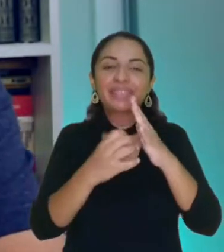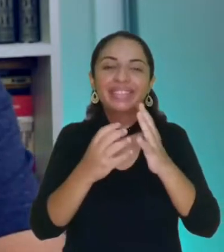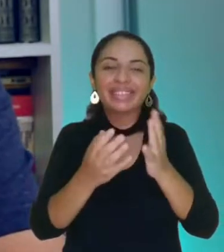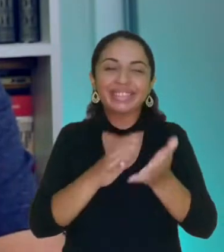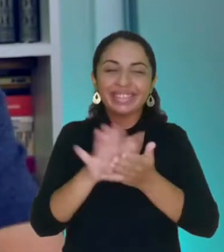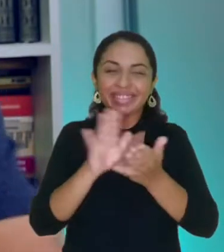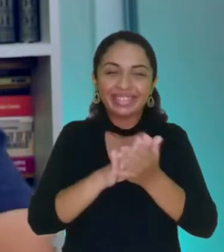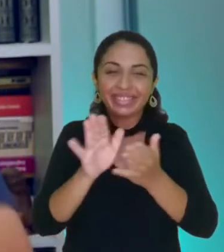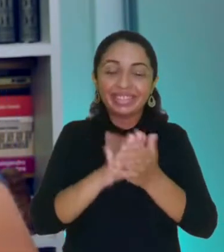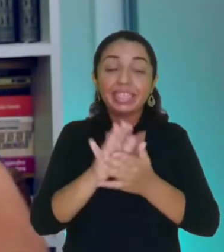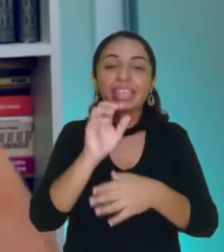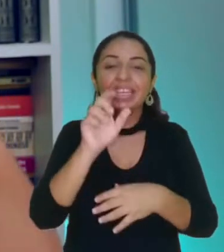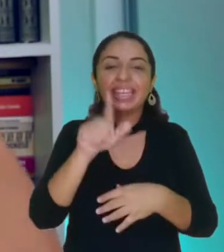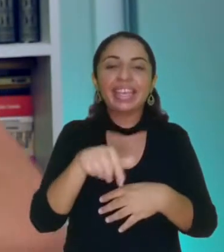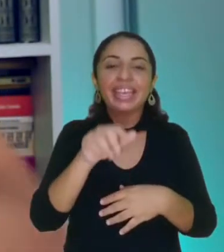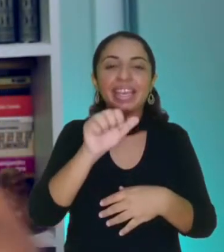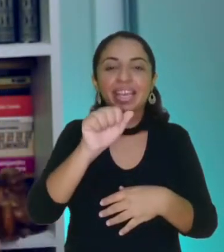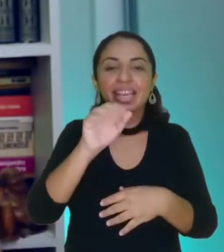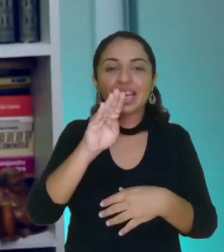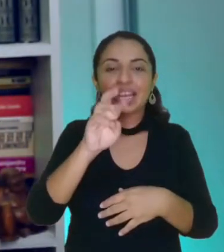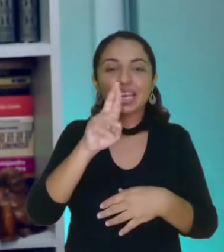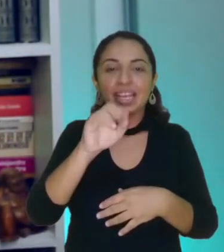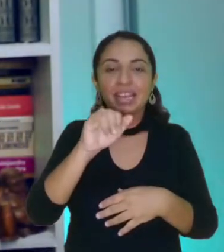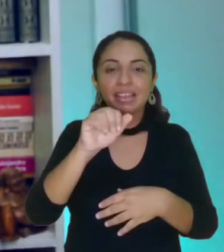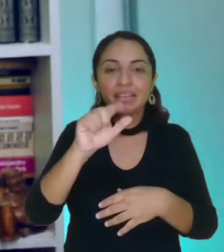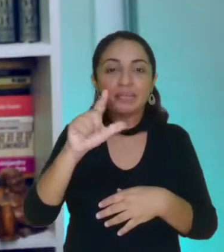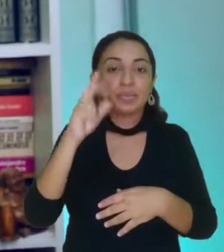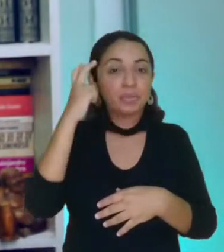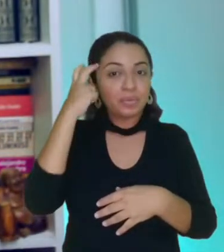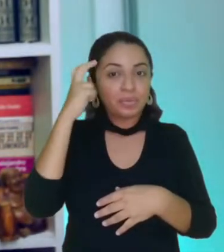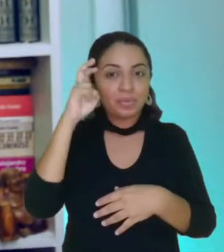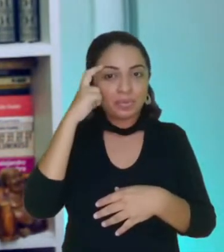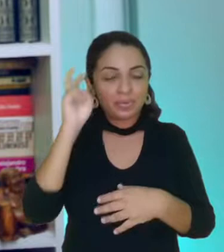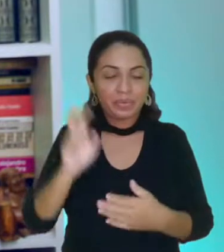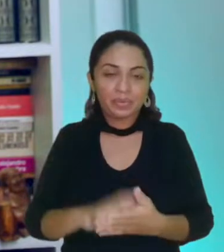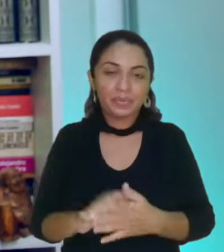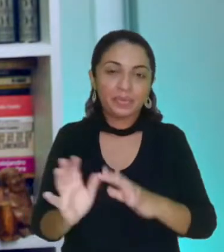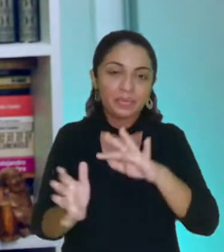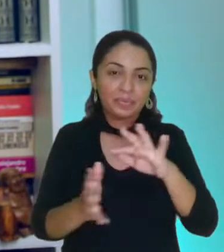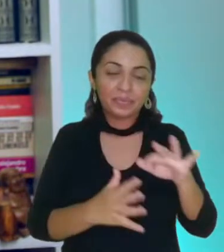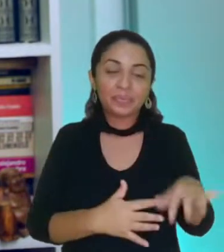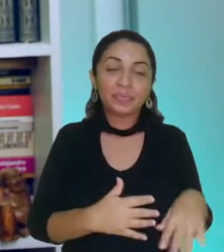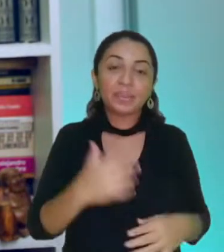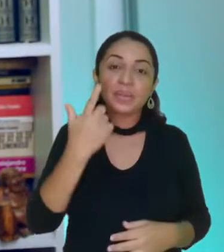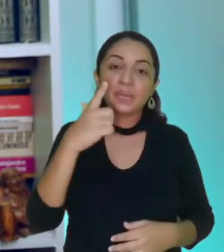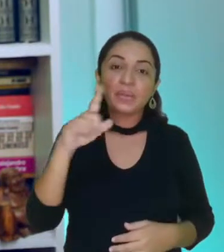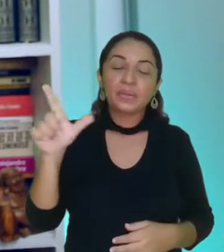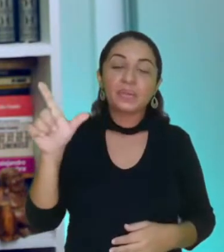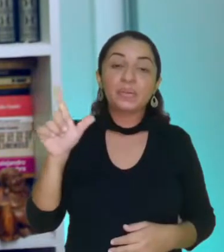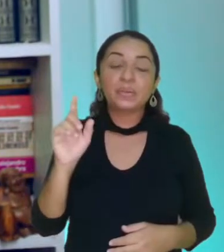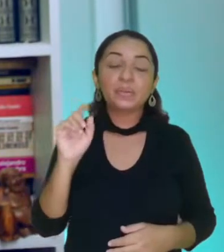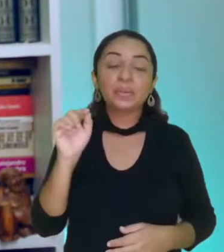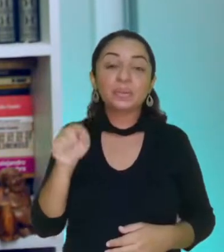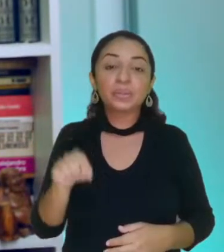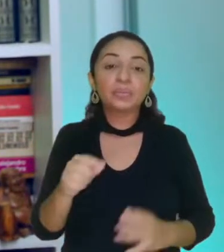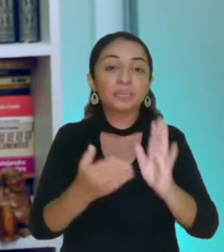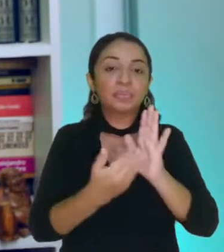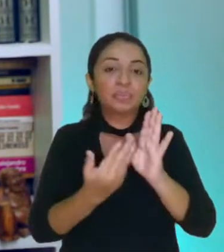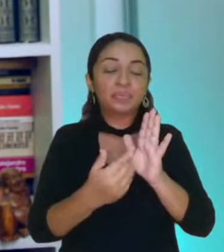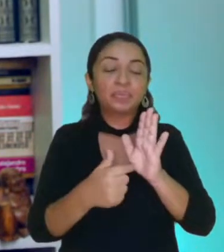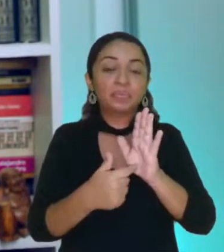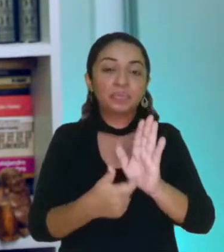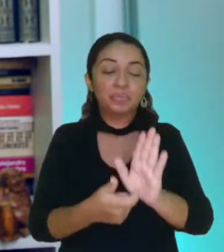Estão todos aqui formando a pilha. Guy de Maupassant, o Bellamy, que